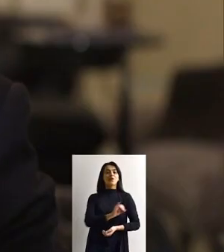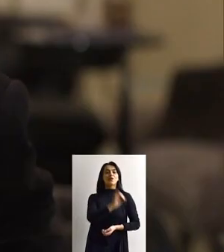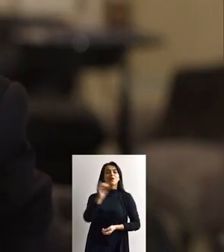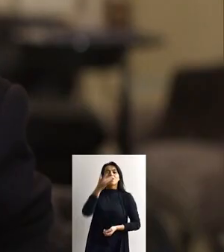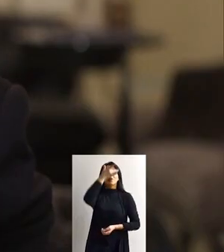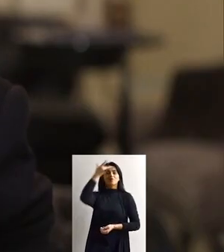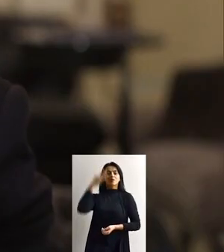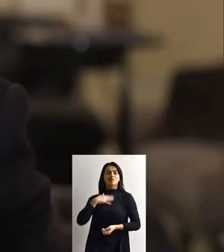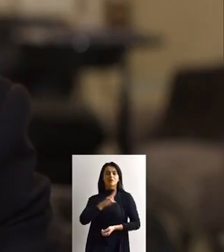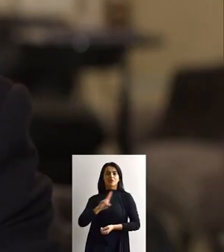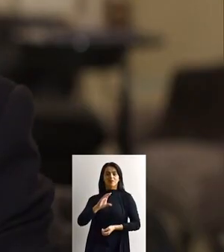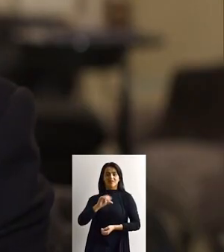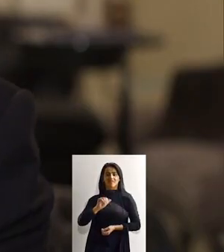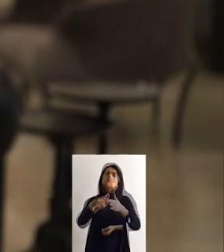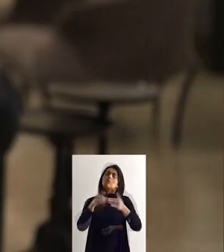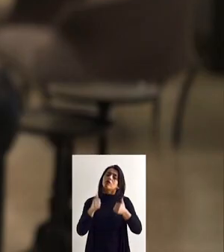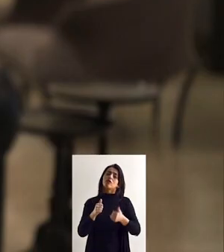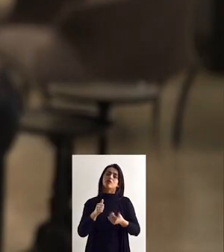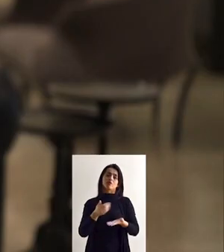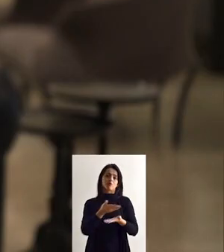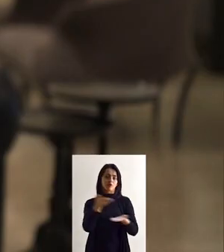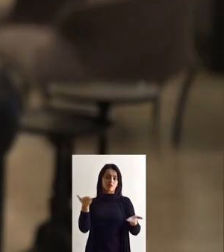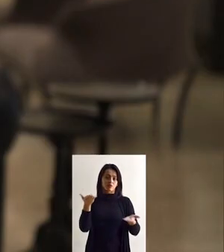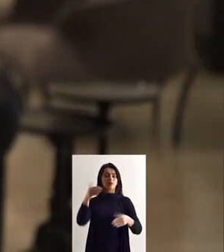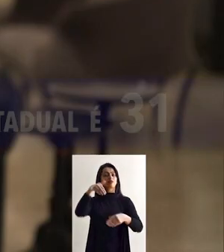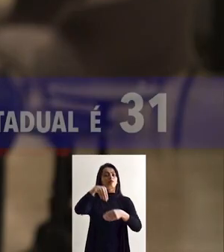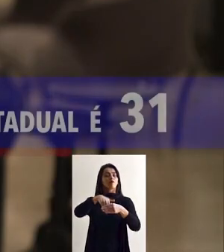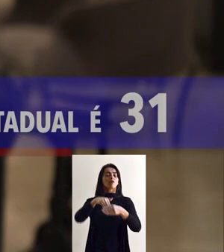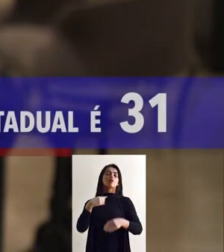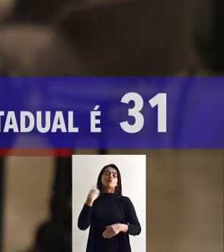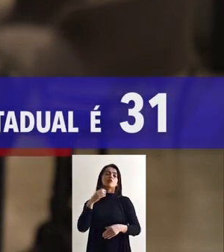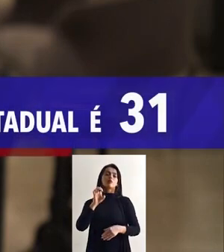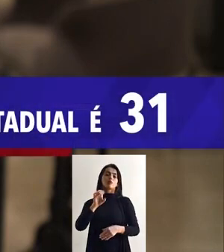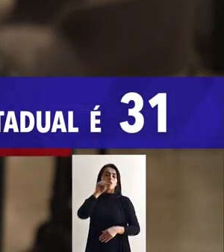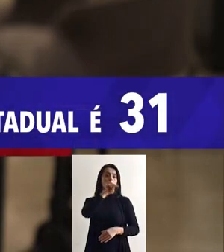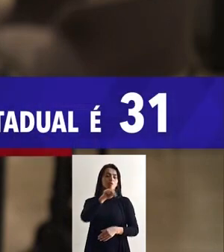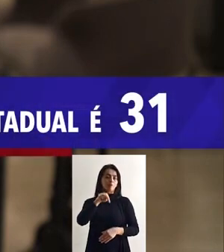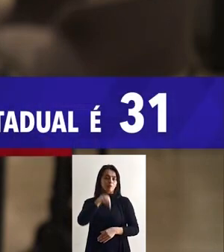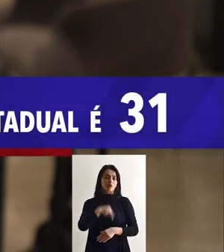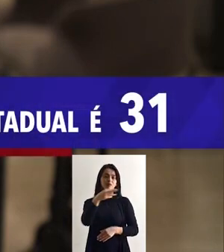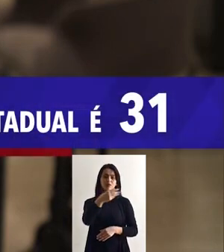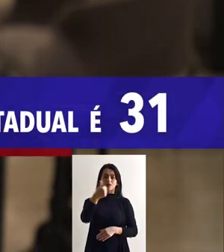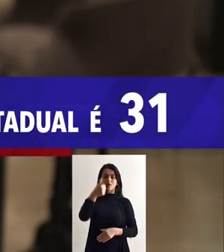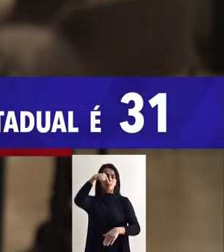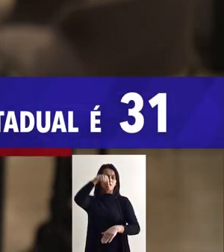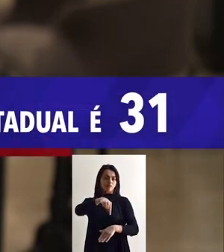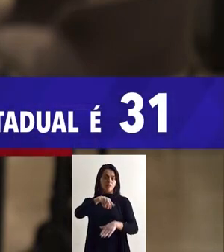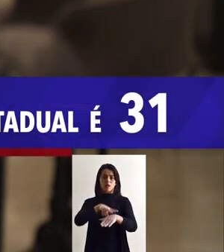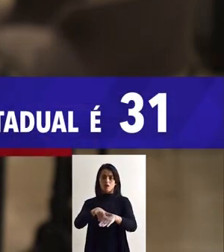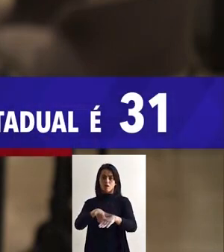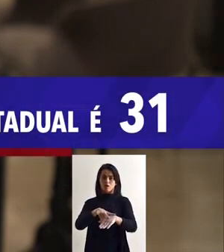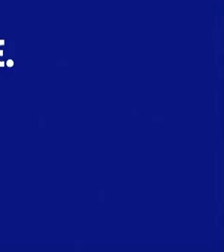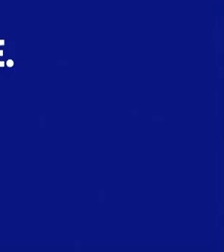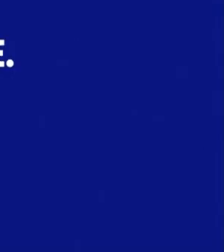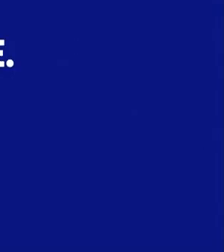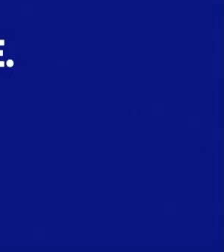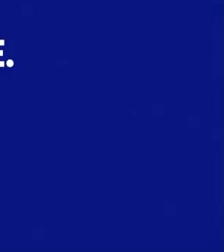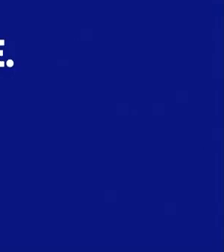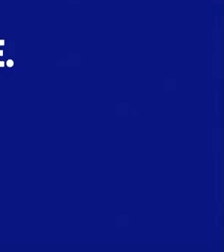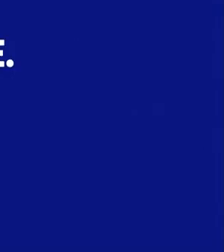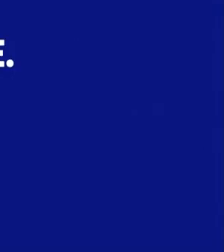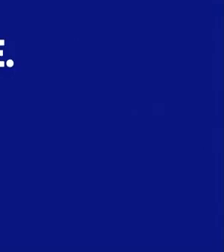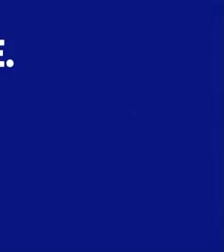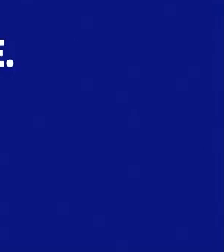Olá, pessoal. Eu sou Carlos Viana. Peço a vocês, para deputado estadual, aperte o 31 e confirme.